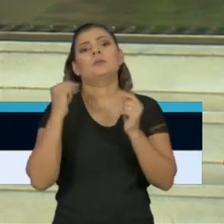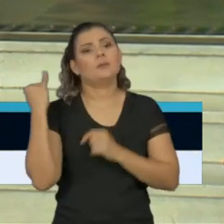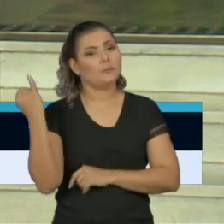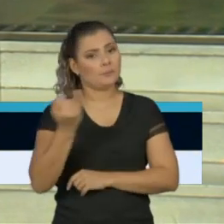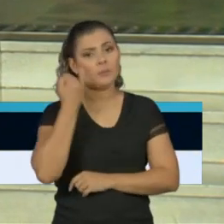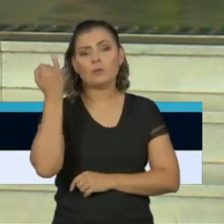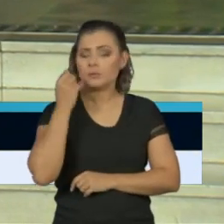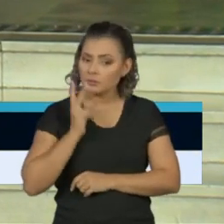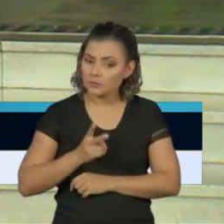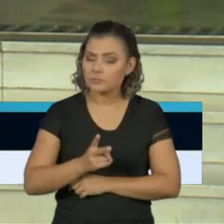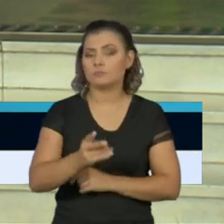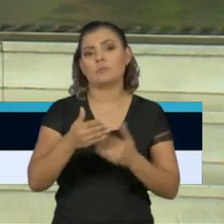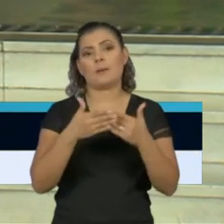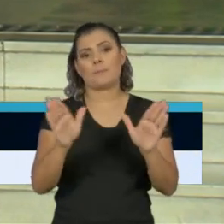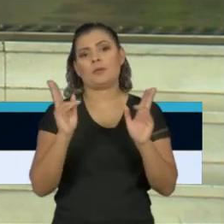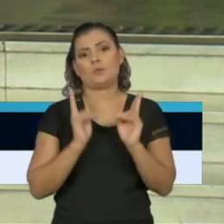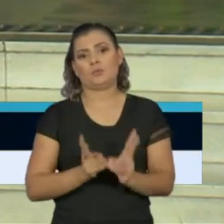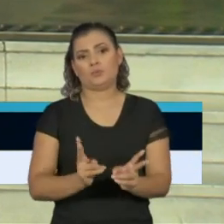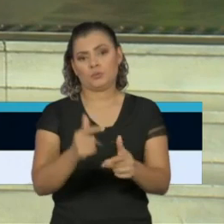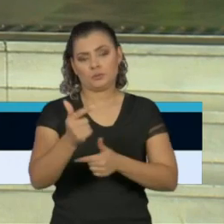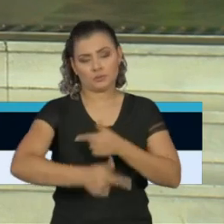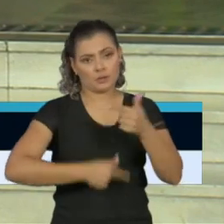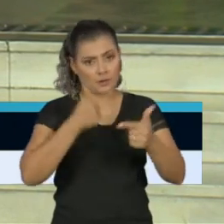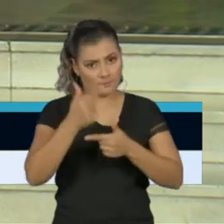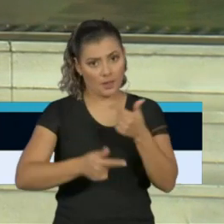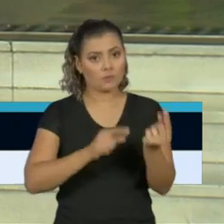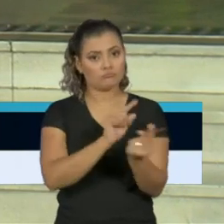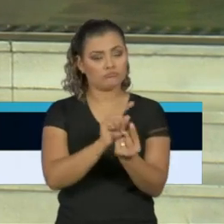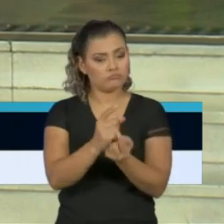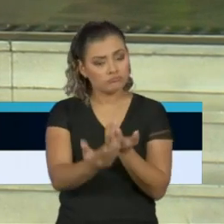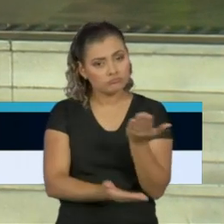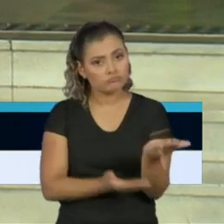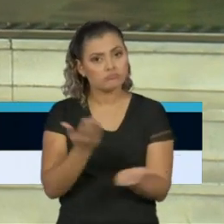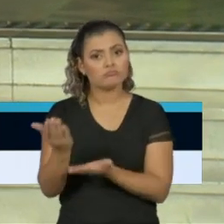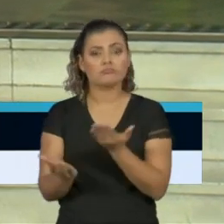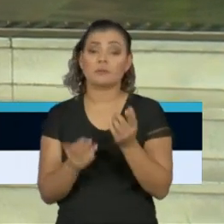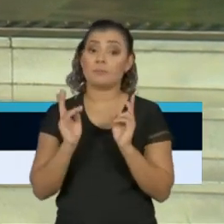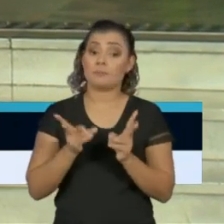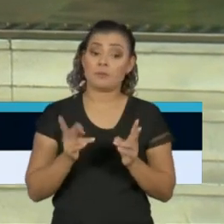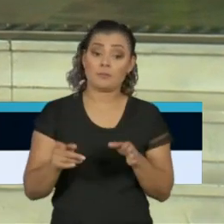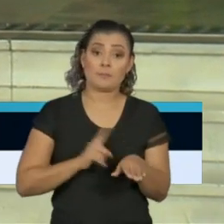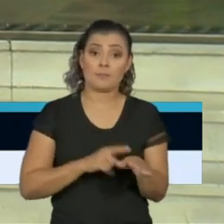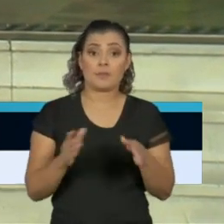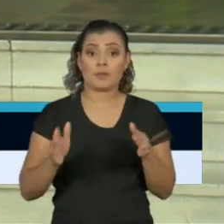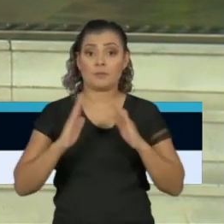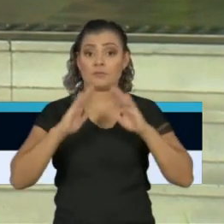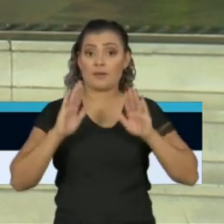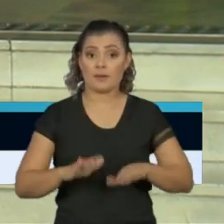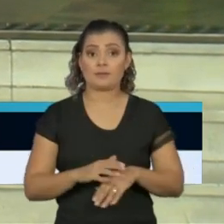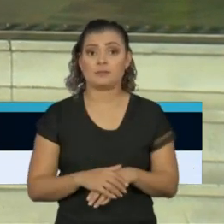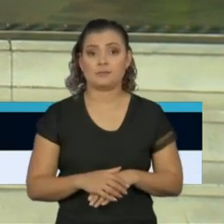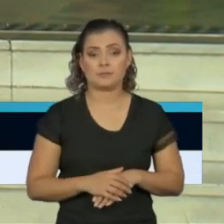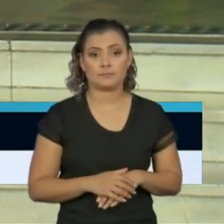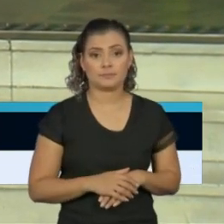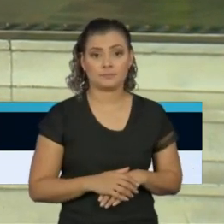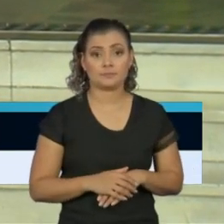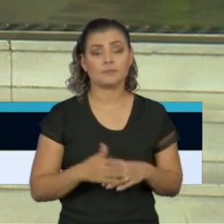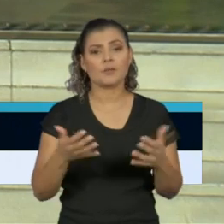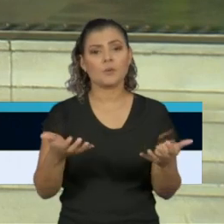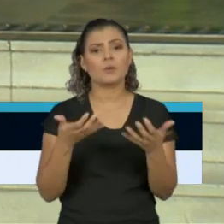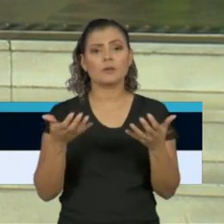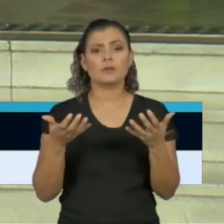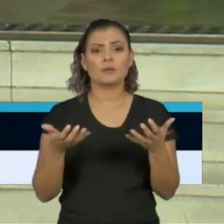e permanecessem abertas com os devidos cuidados, mesmo no período de quarentena. Eu